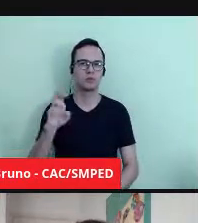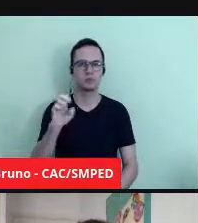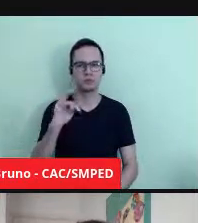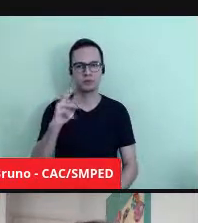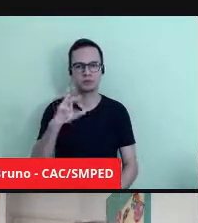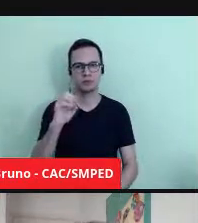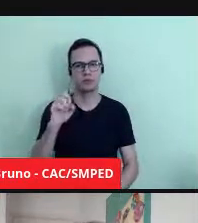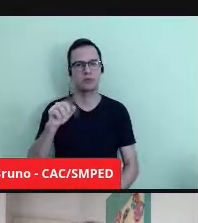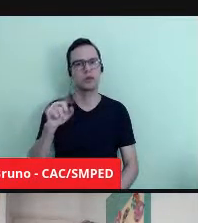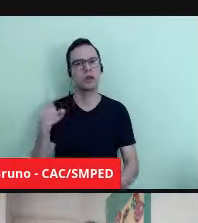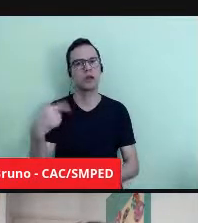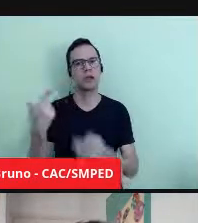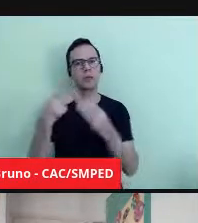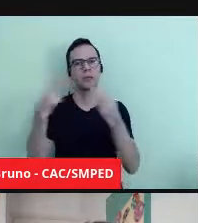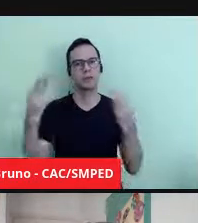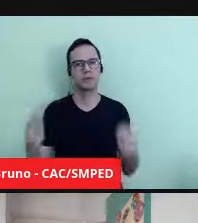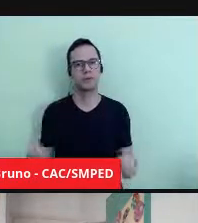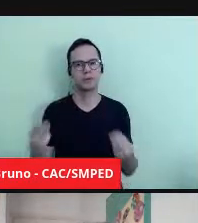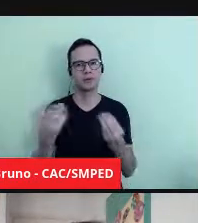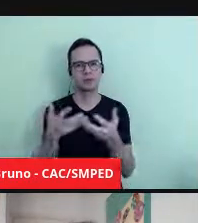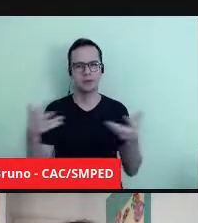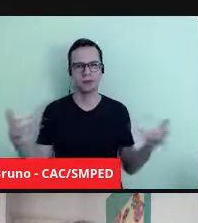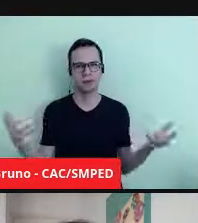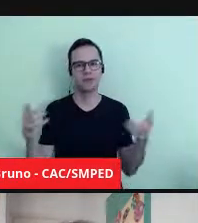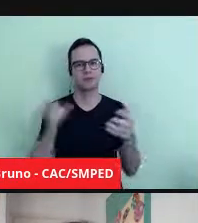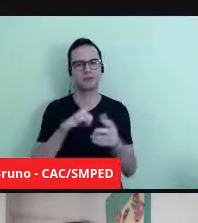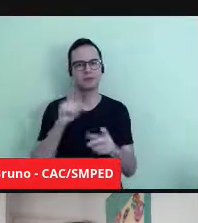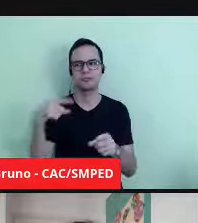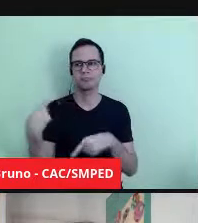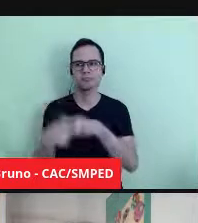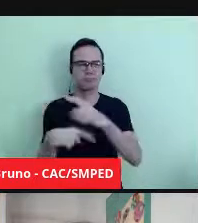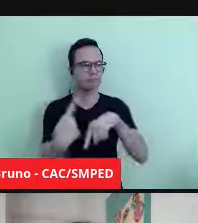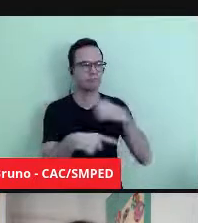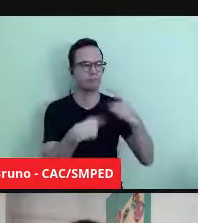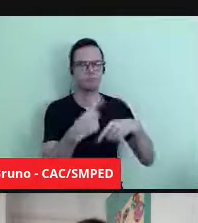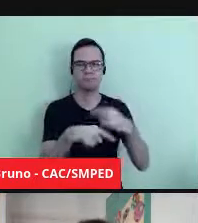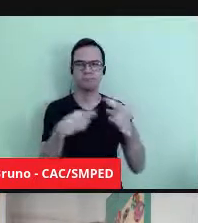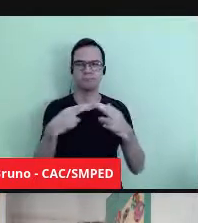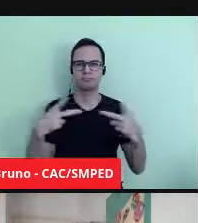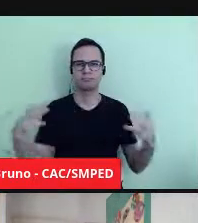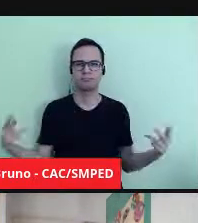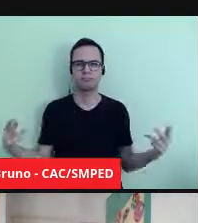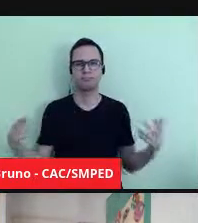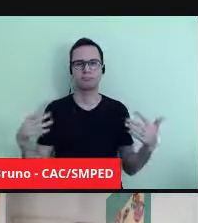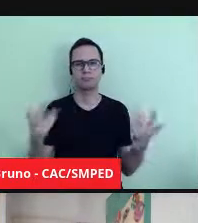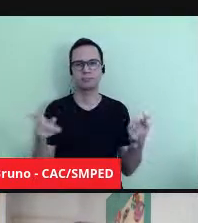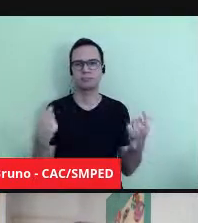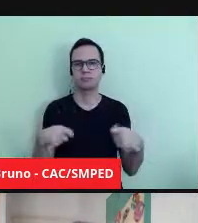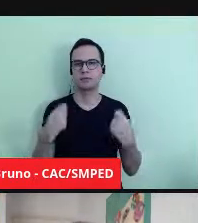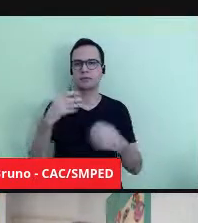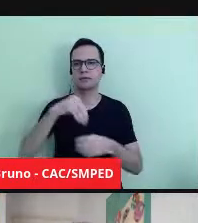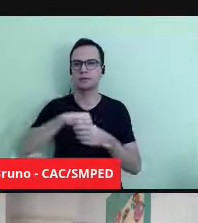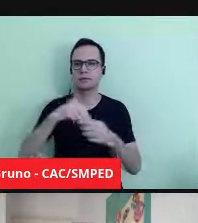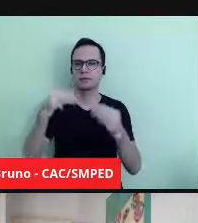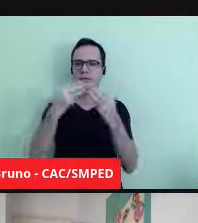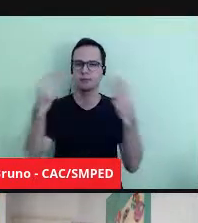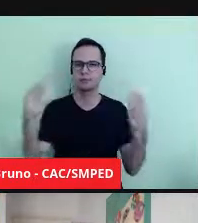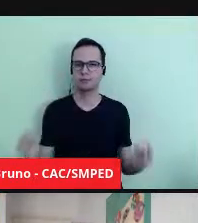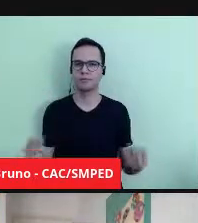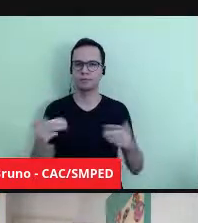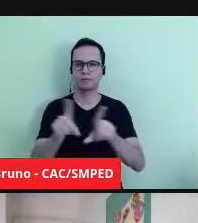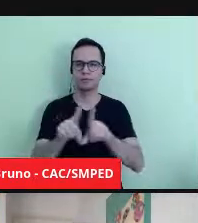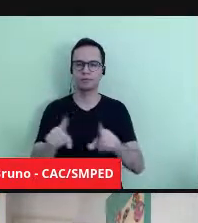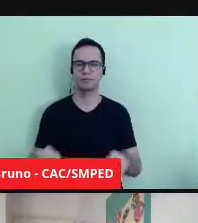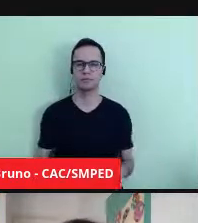está com o museu aberto, com o público, essas dinâmicas elas estão acontecendo nesse território, e isso tem que estar dentro do museu também, né?